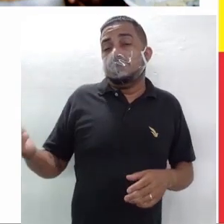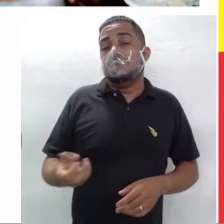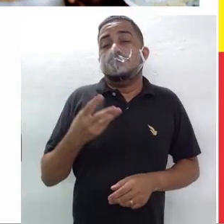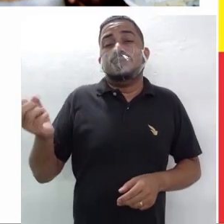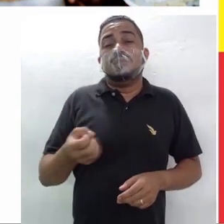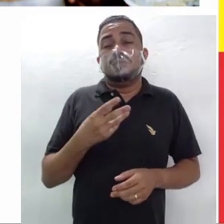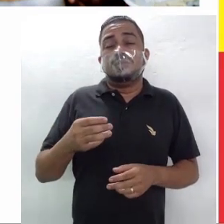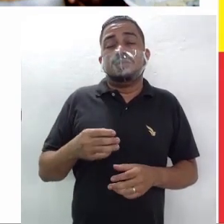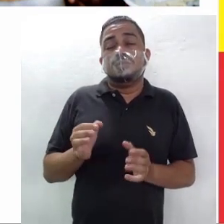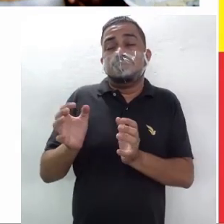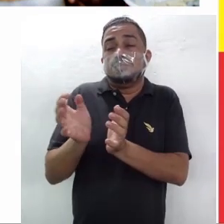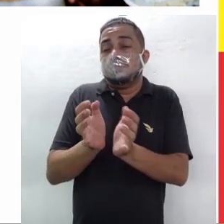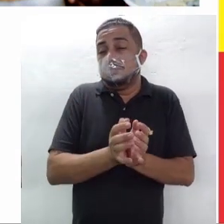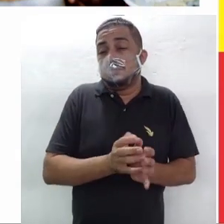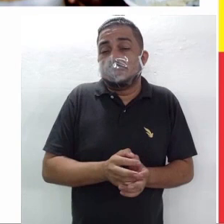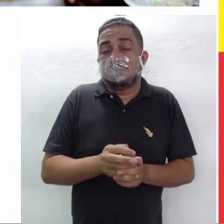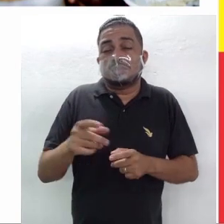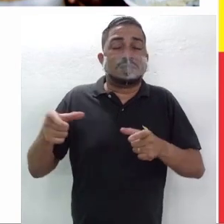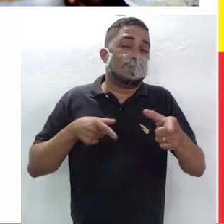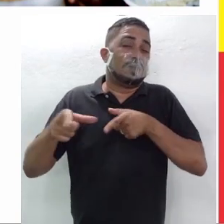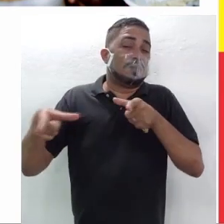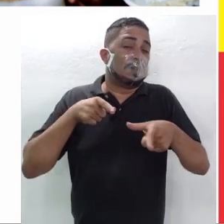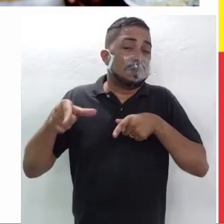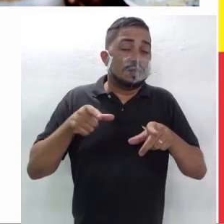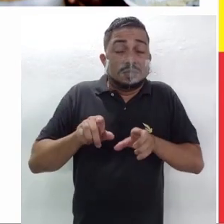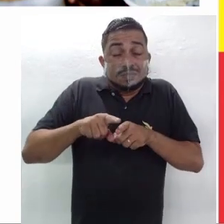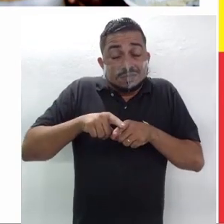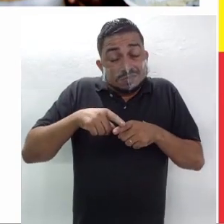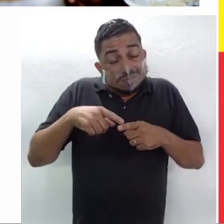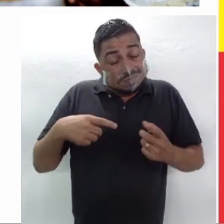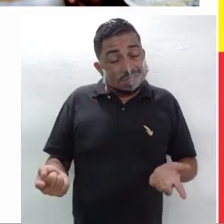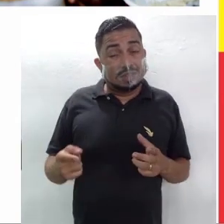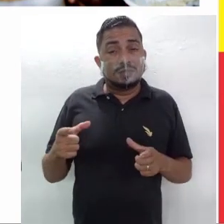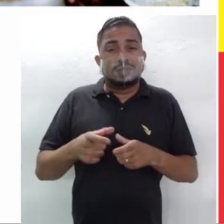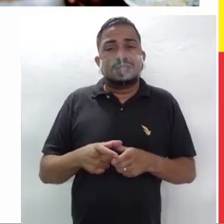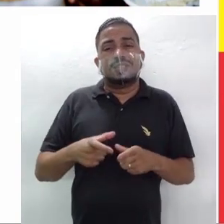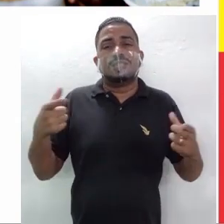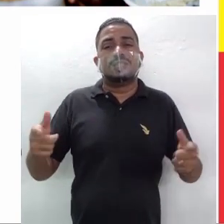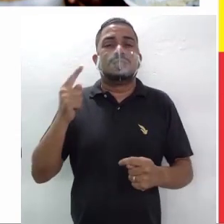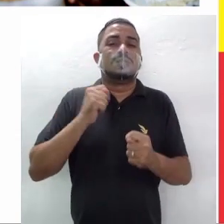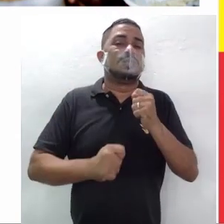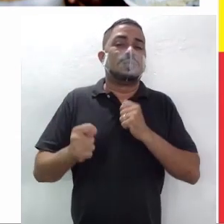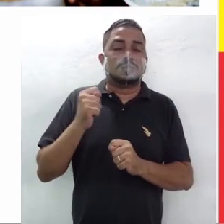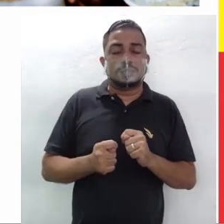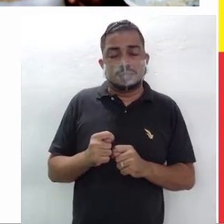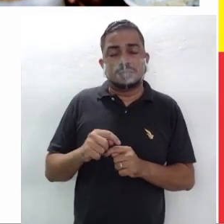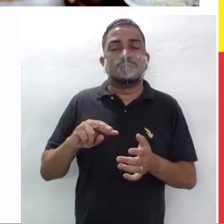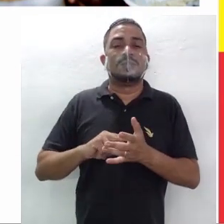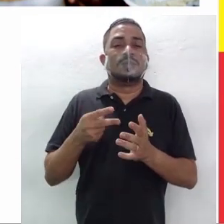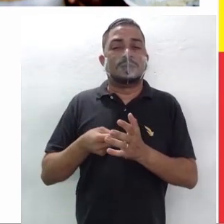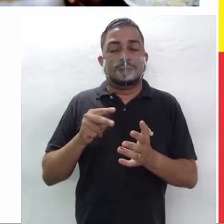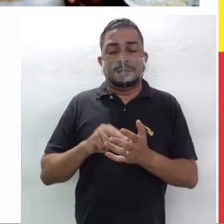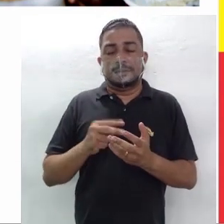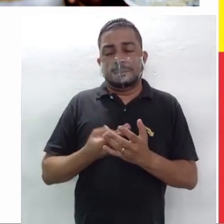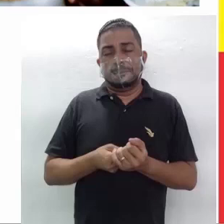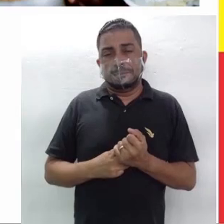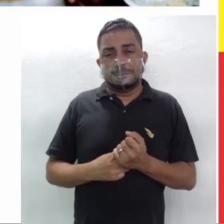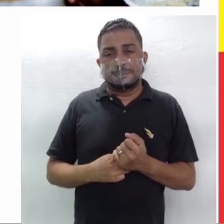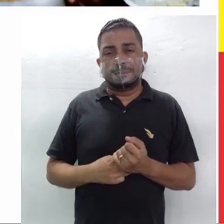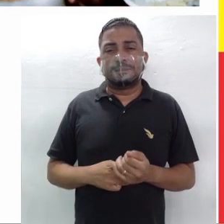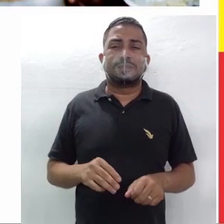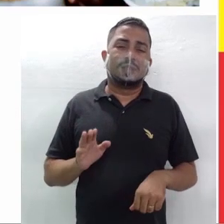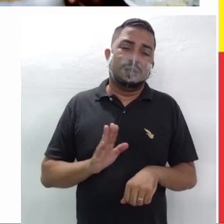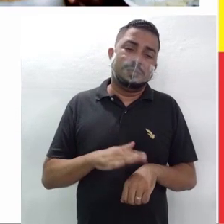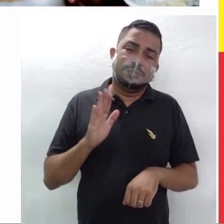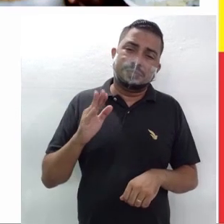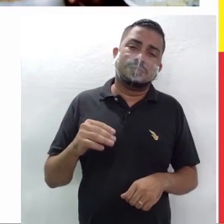aí para a geração de novos postos de trabalho, sob essa lógica. mas o crescimento econômico